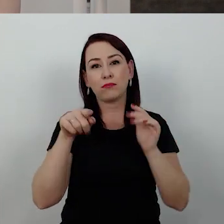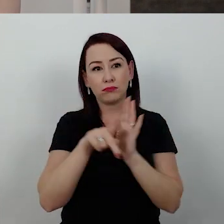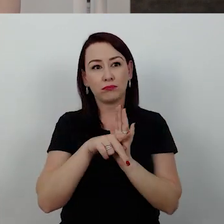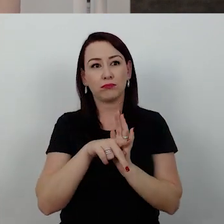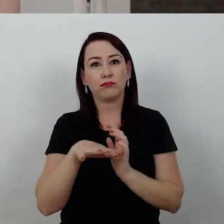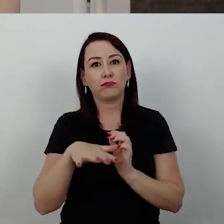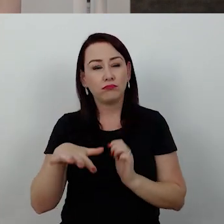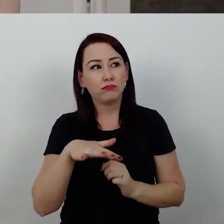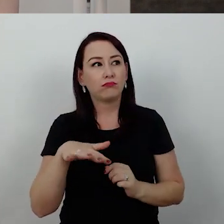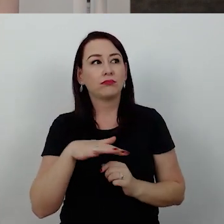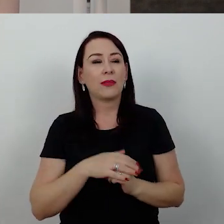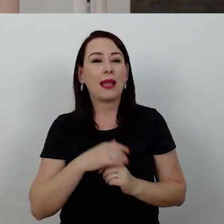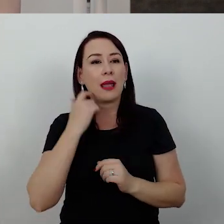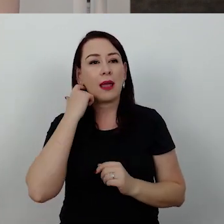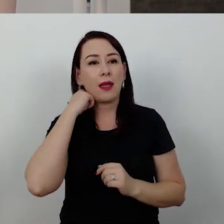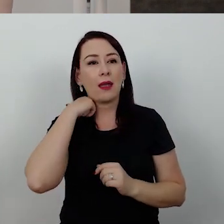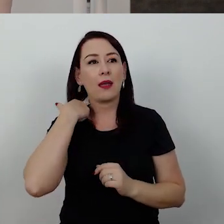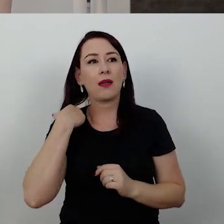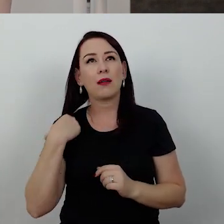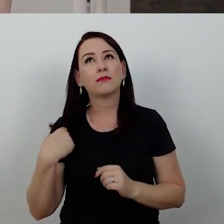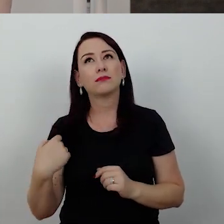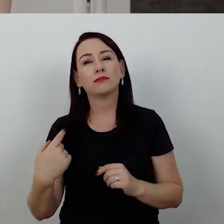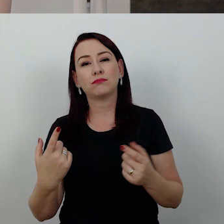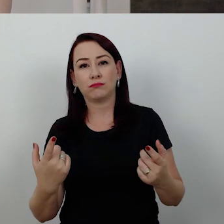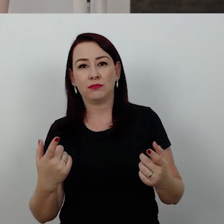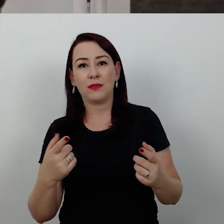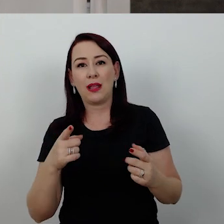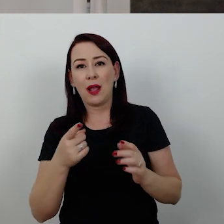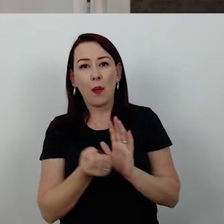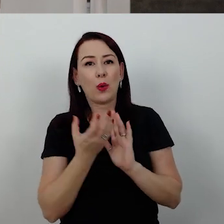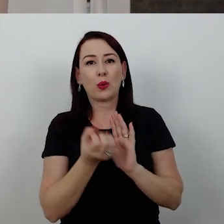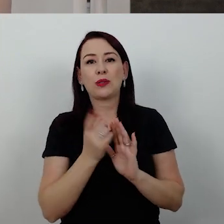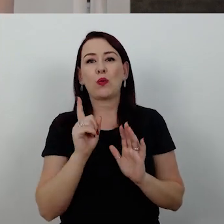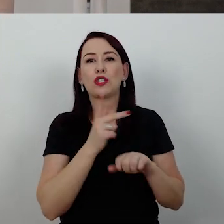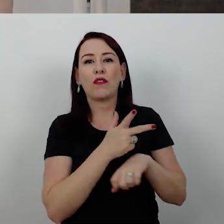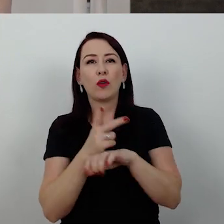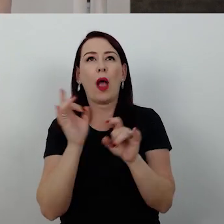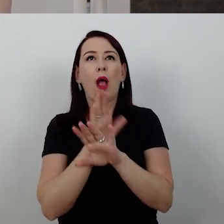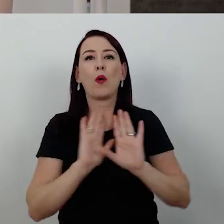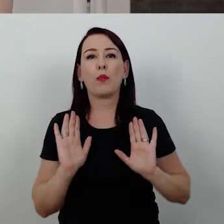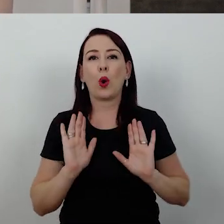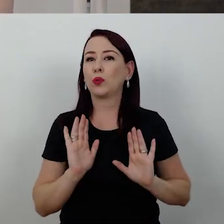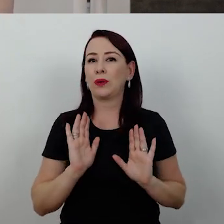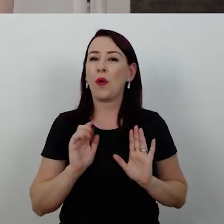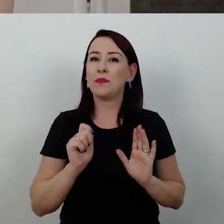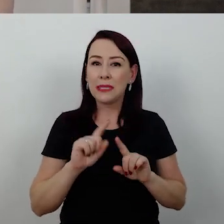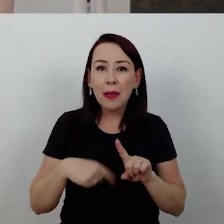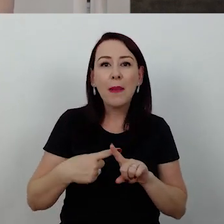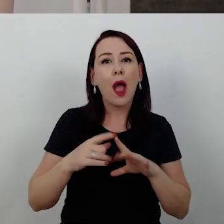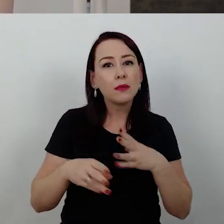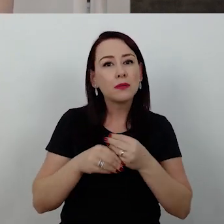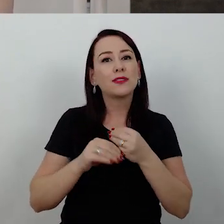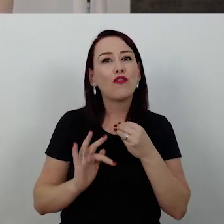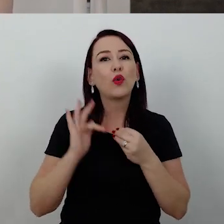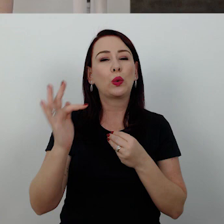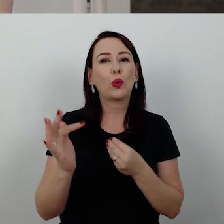setor enquanto uma produção maior do que só ir lá fazer e acabar, né? Então, eu acho que a gente precisa pensar